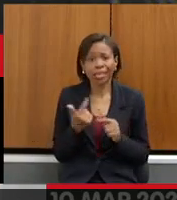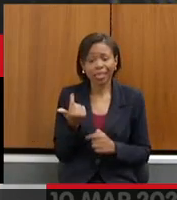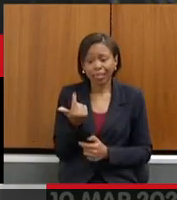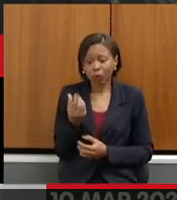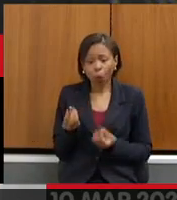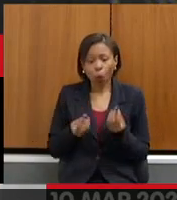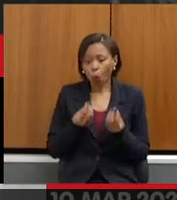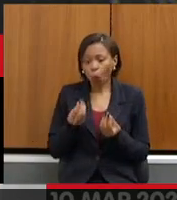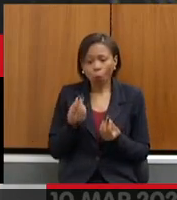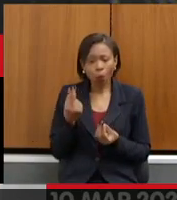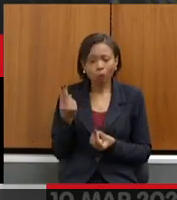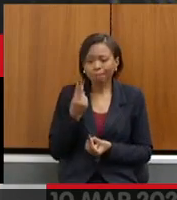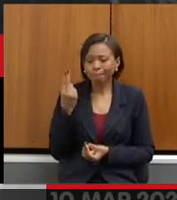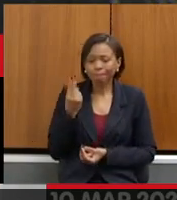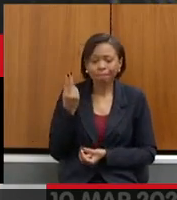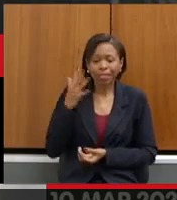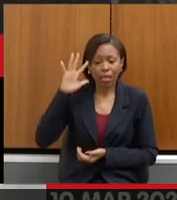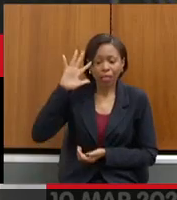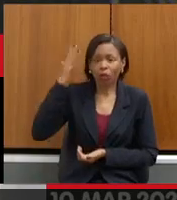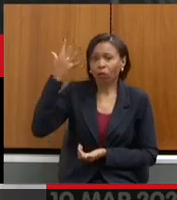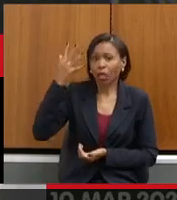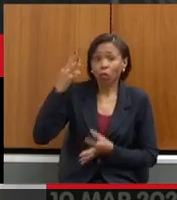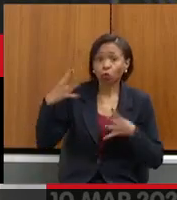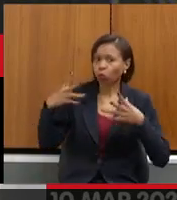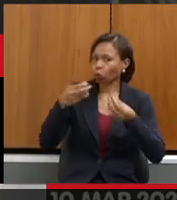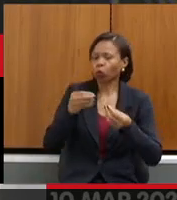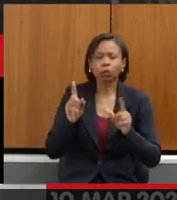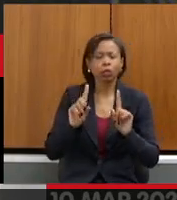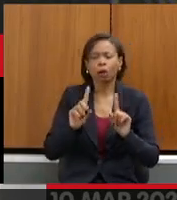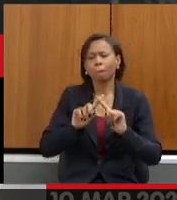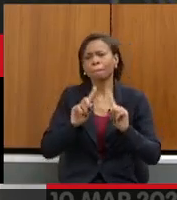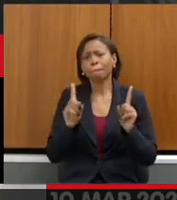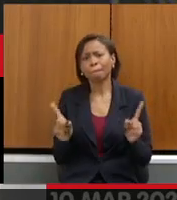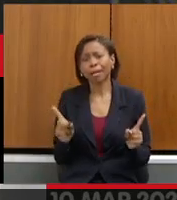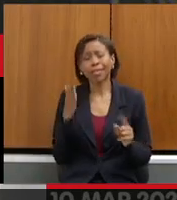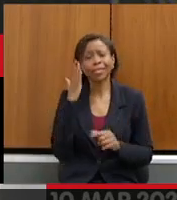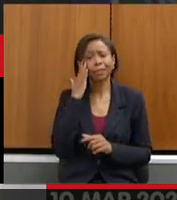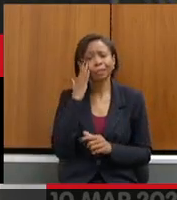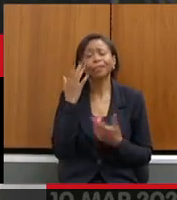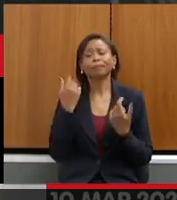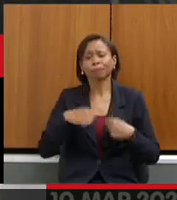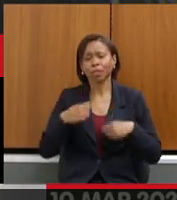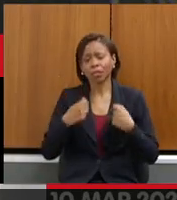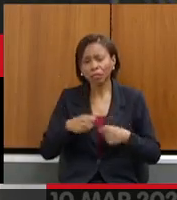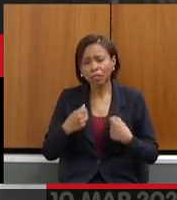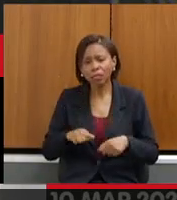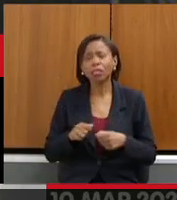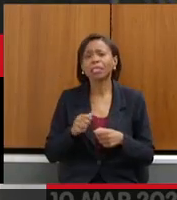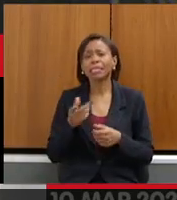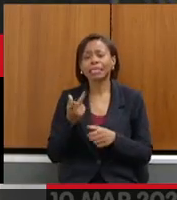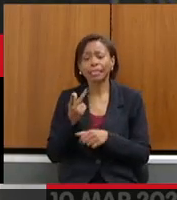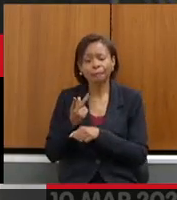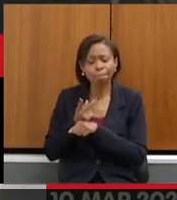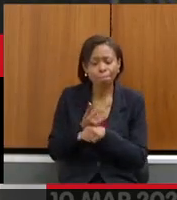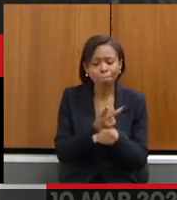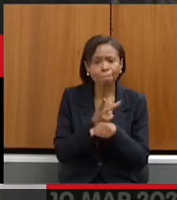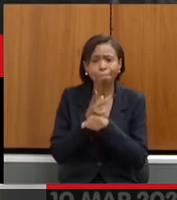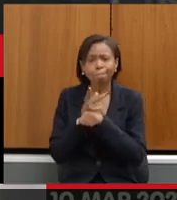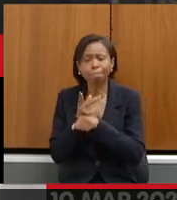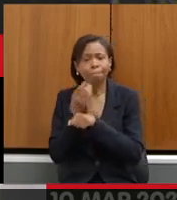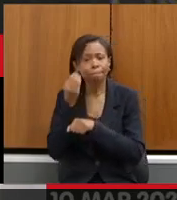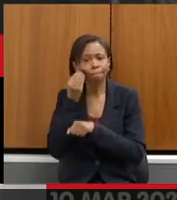todas as questões mas sabemos que nós temos que buscar soluções e essa